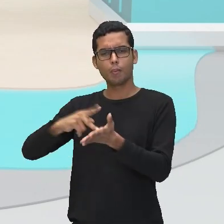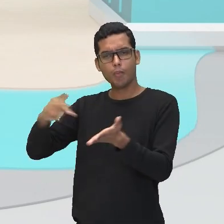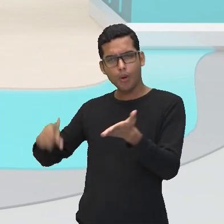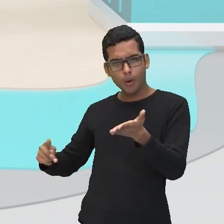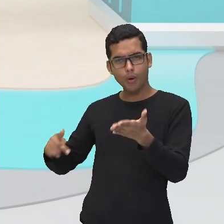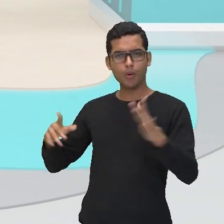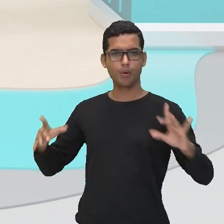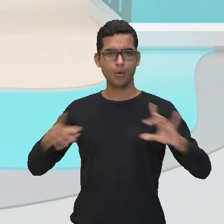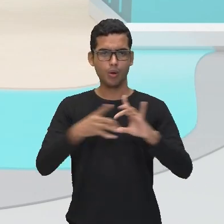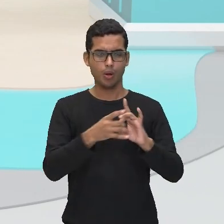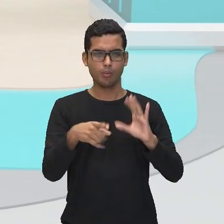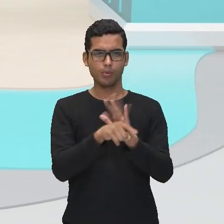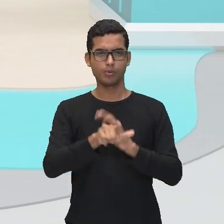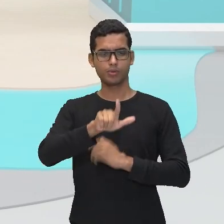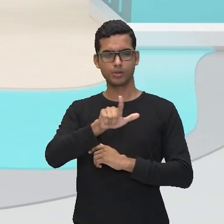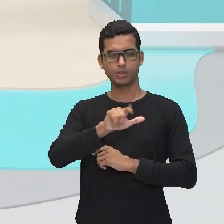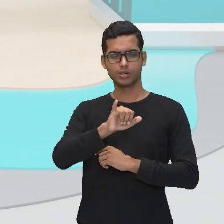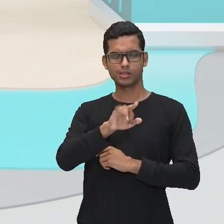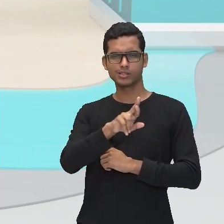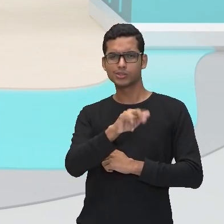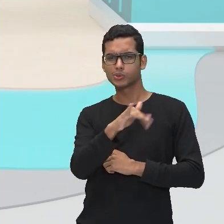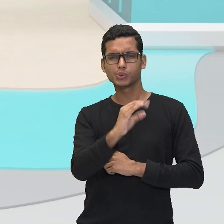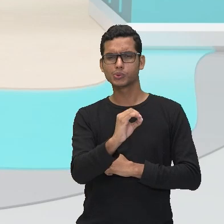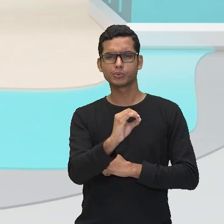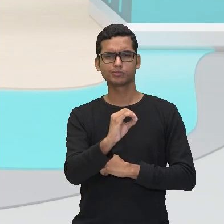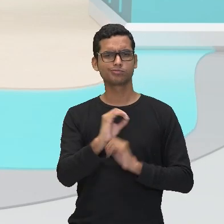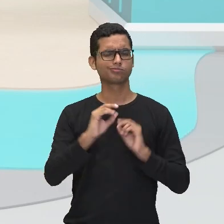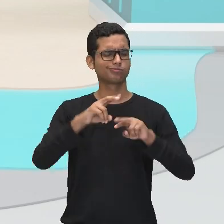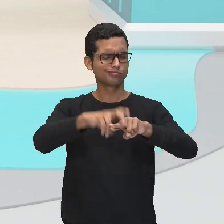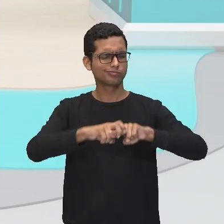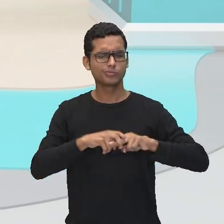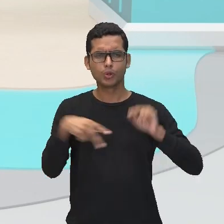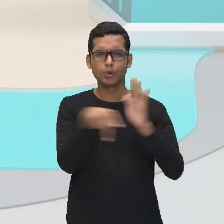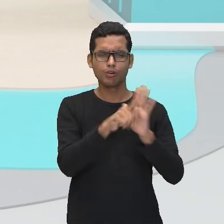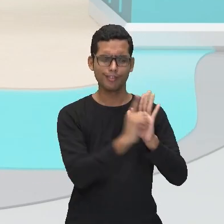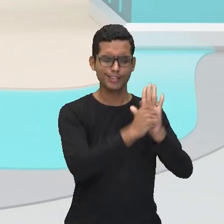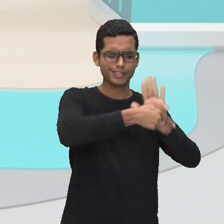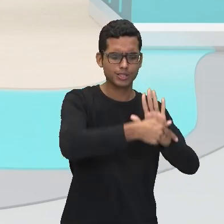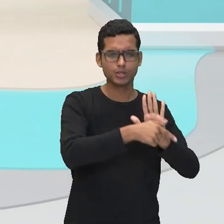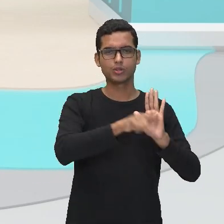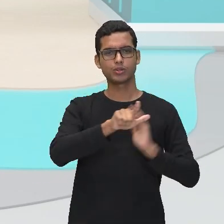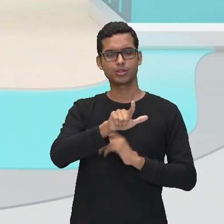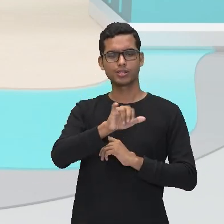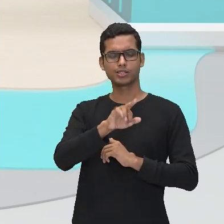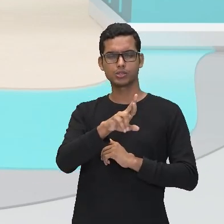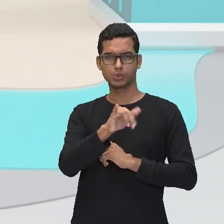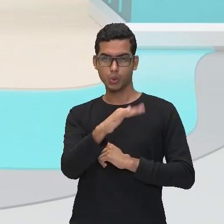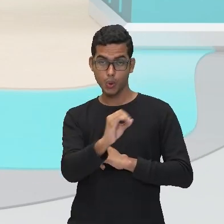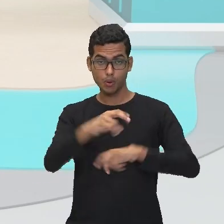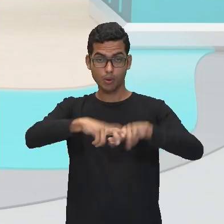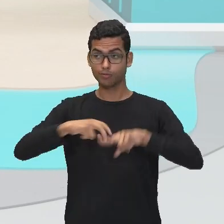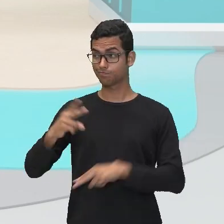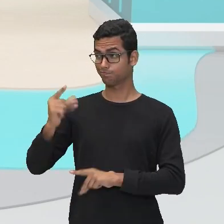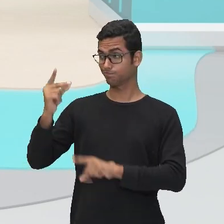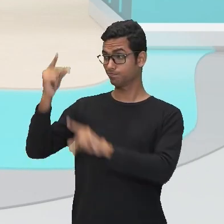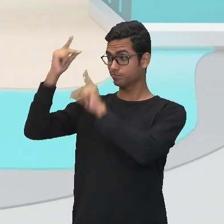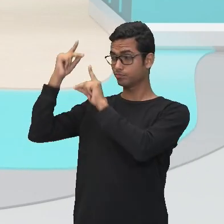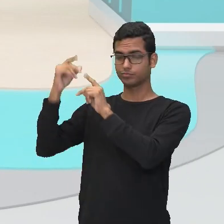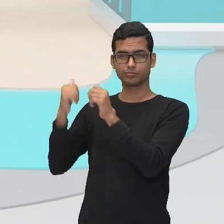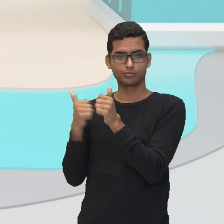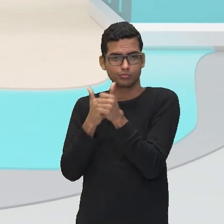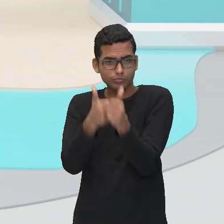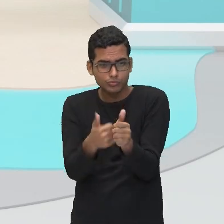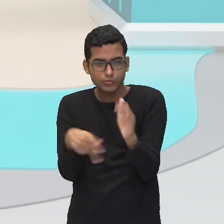gênero lírico. Por que os poemas pertencem ao gênero lírico? Porque na antiguidade eles eram acompanhados